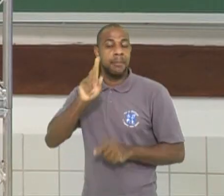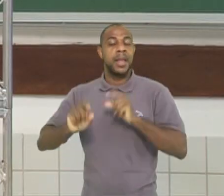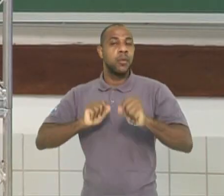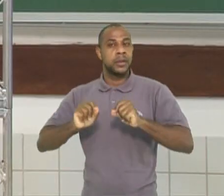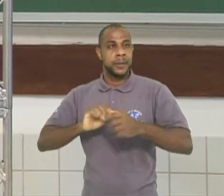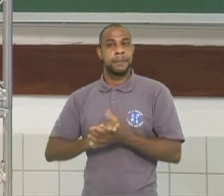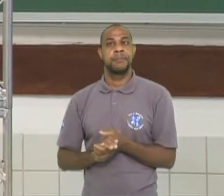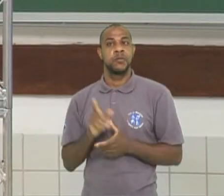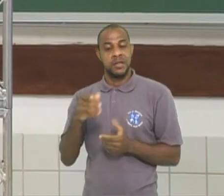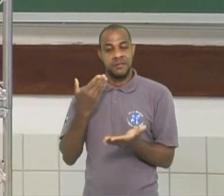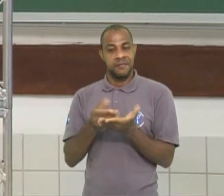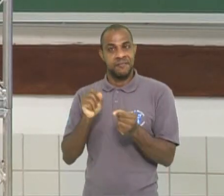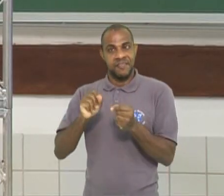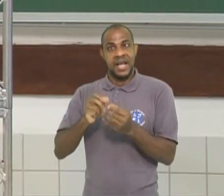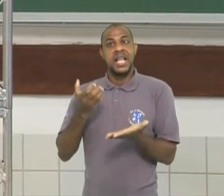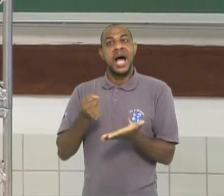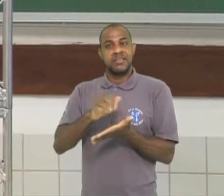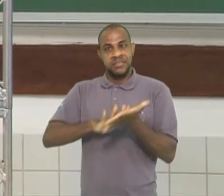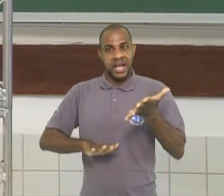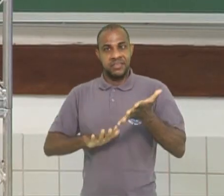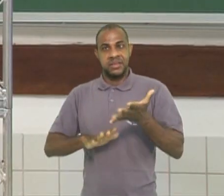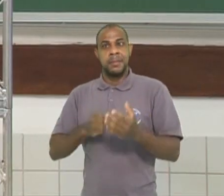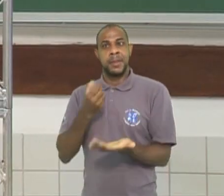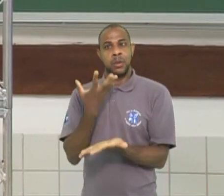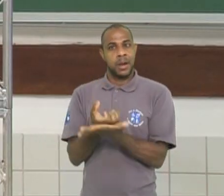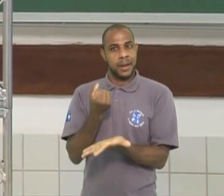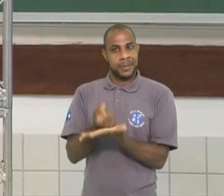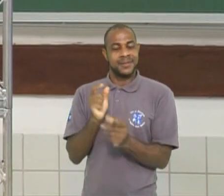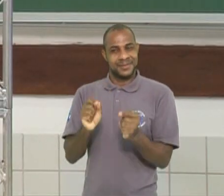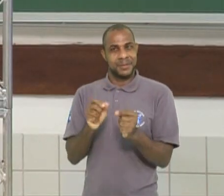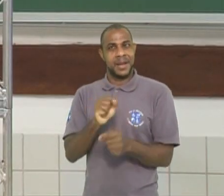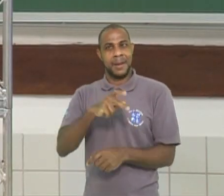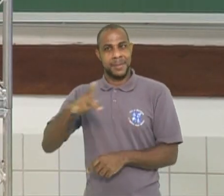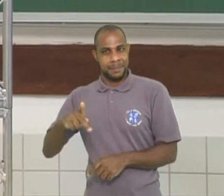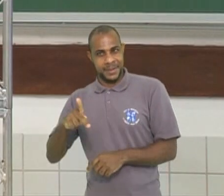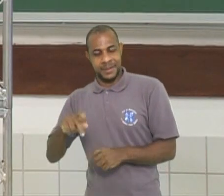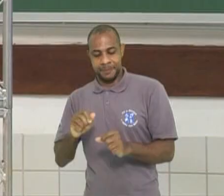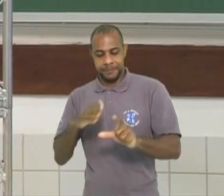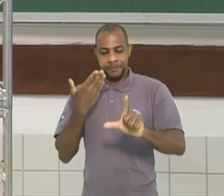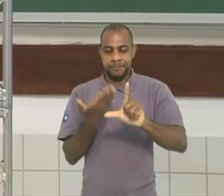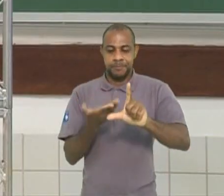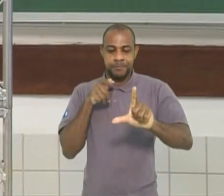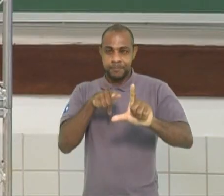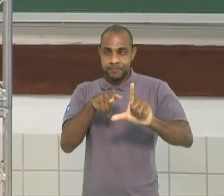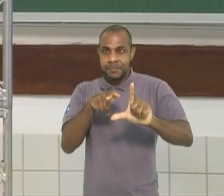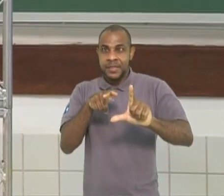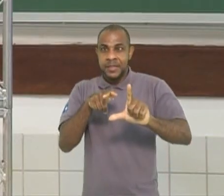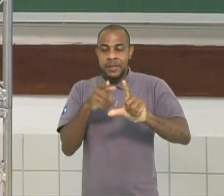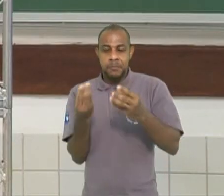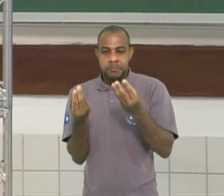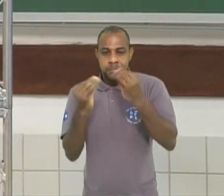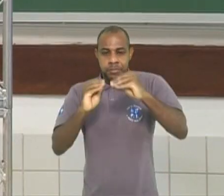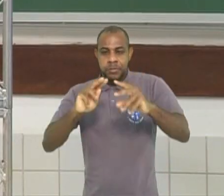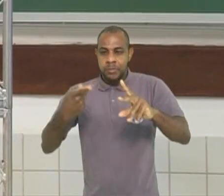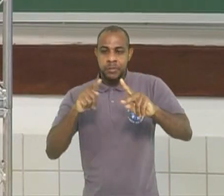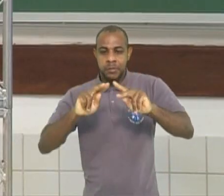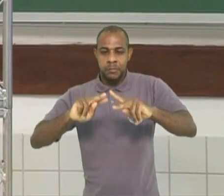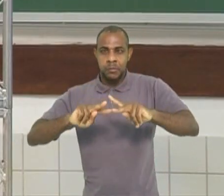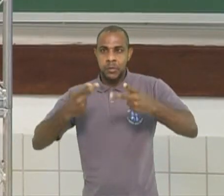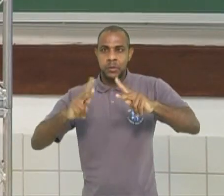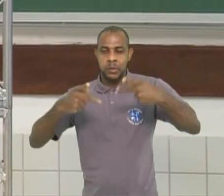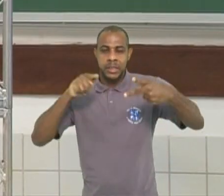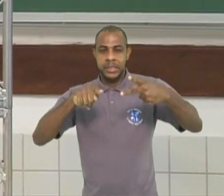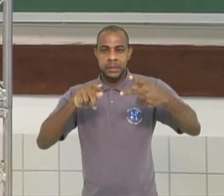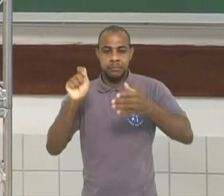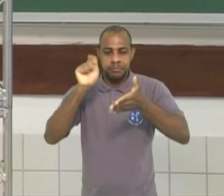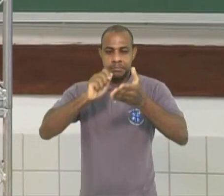atividades pelo aplicativo Aula Paraná, clica no formulário, no link da aula de hoje, preenche e garante a sua